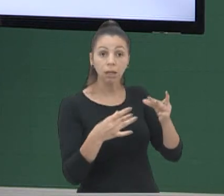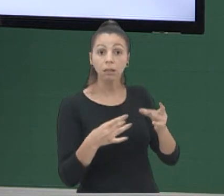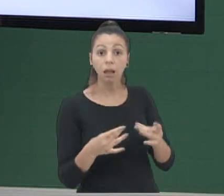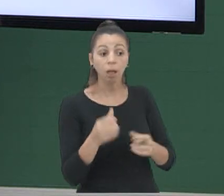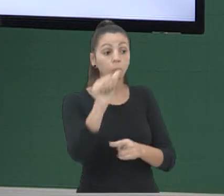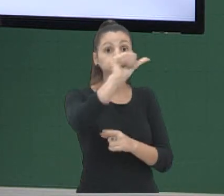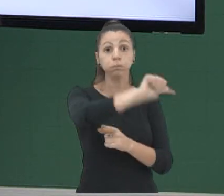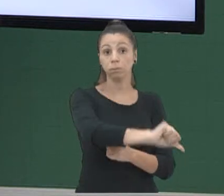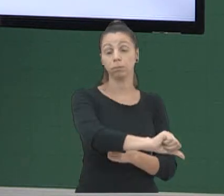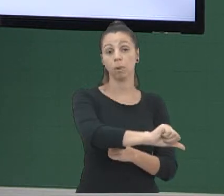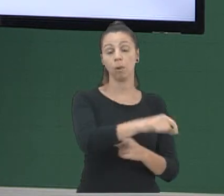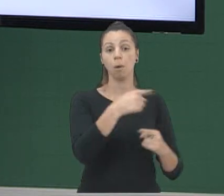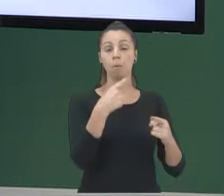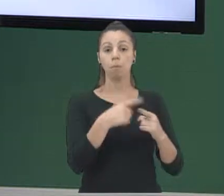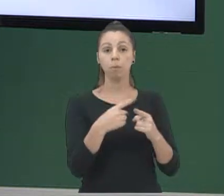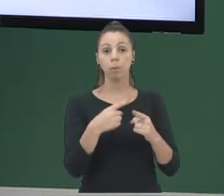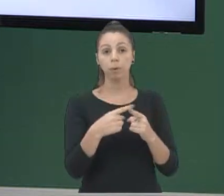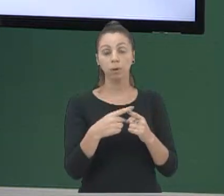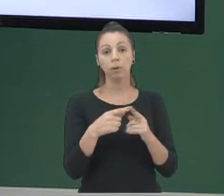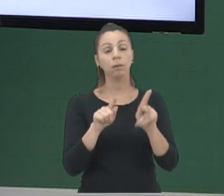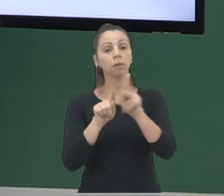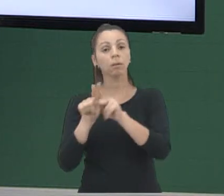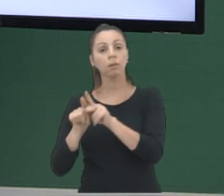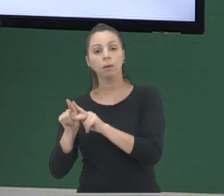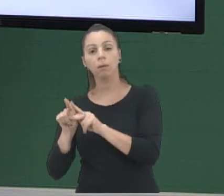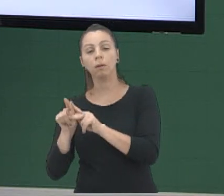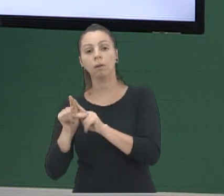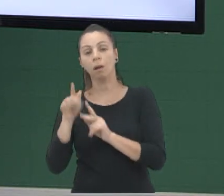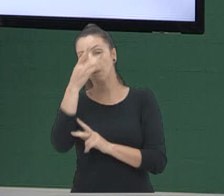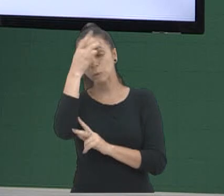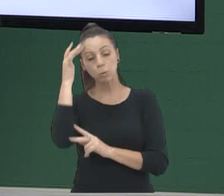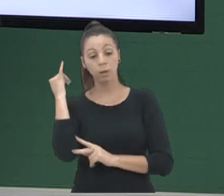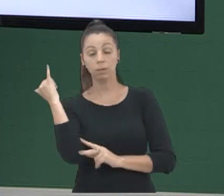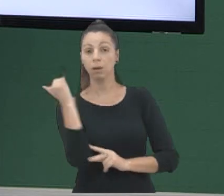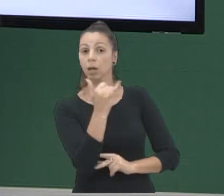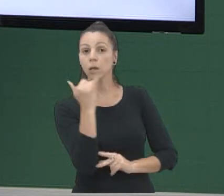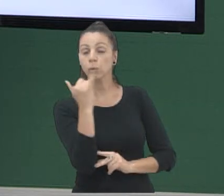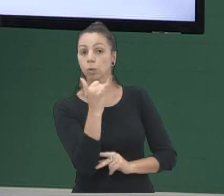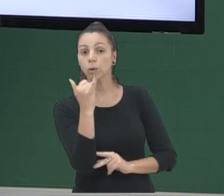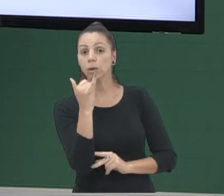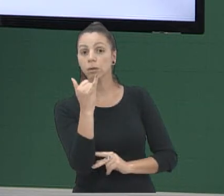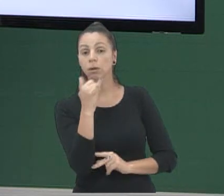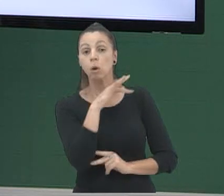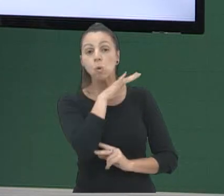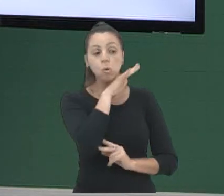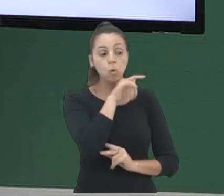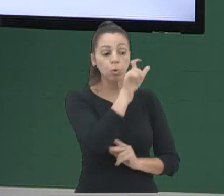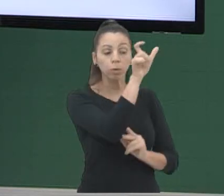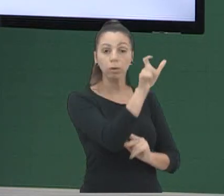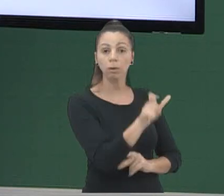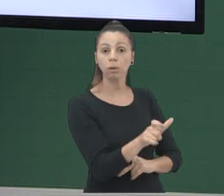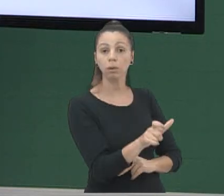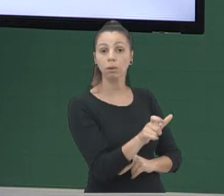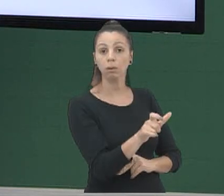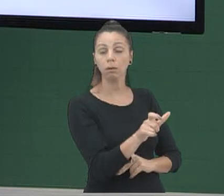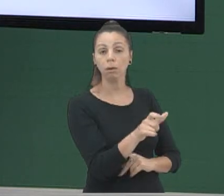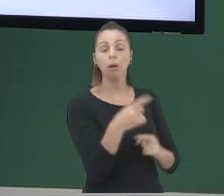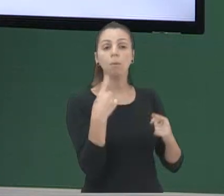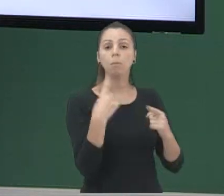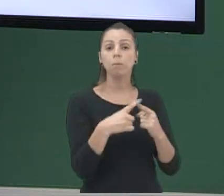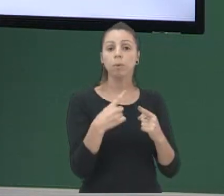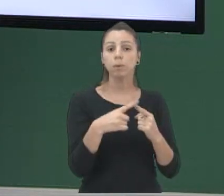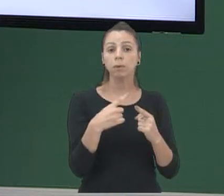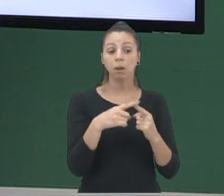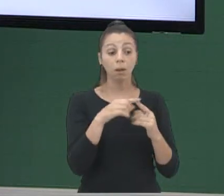personagem narradora mostra aspectos negativos dos outros personagens, especialmente, claro, aí ela está focada